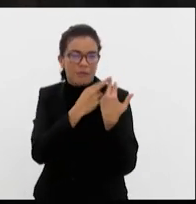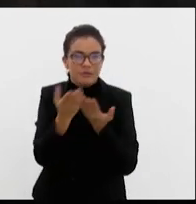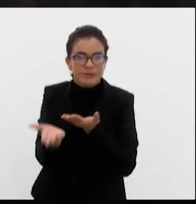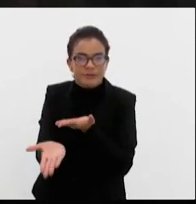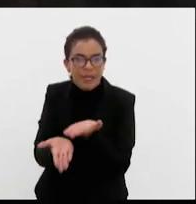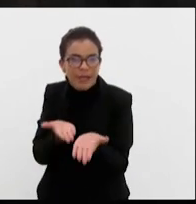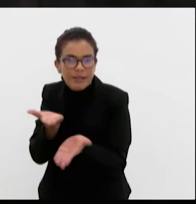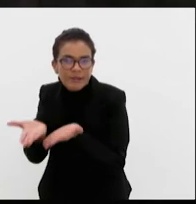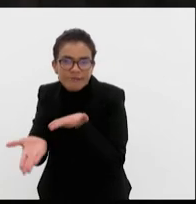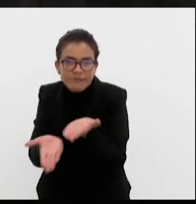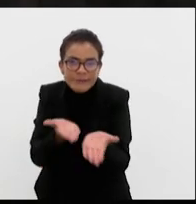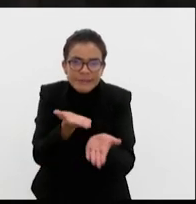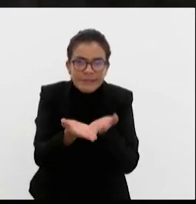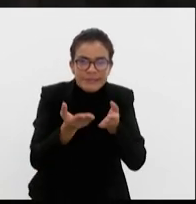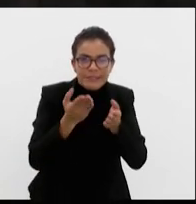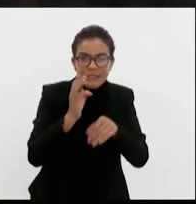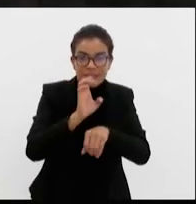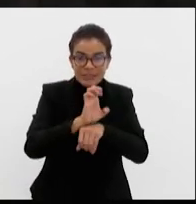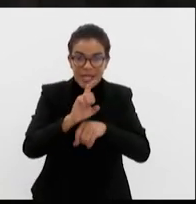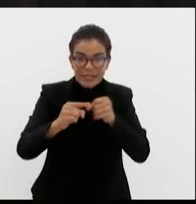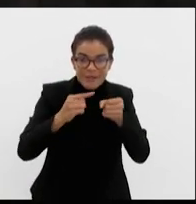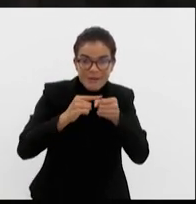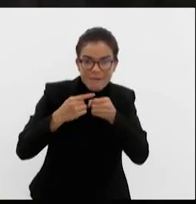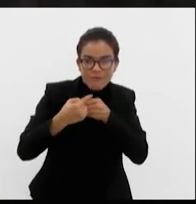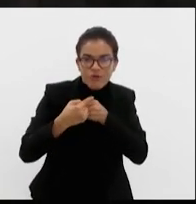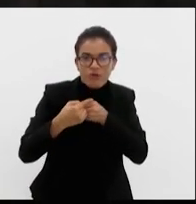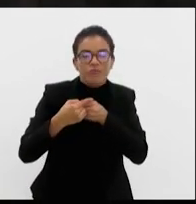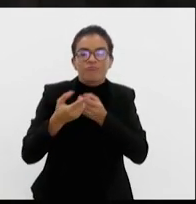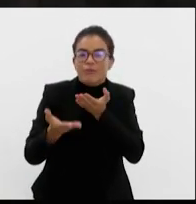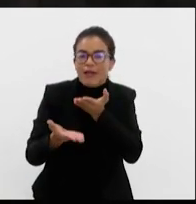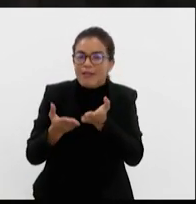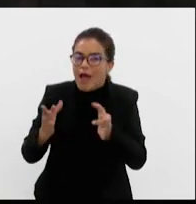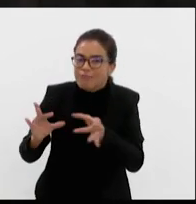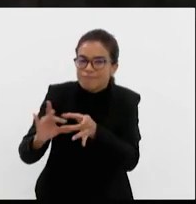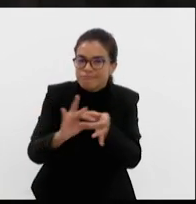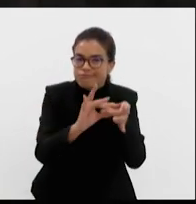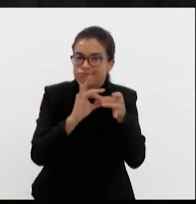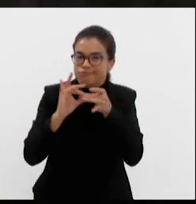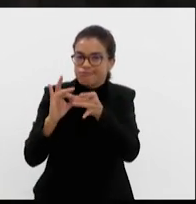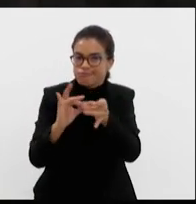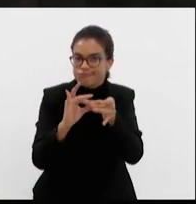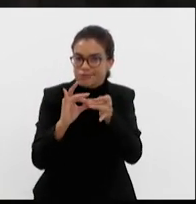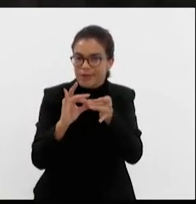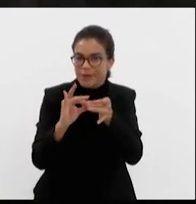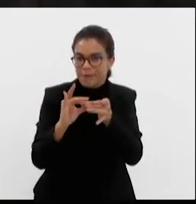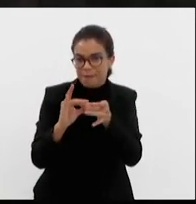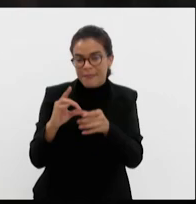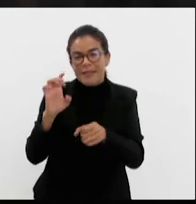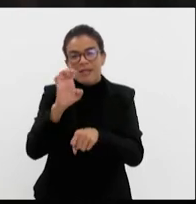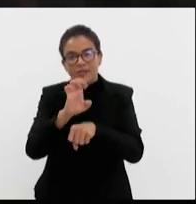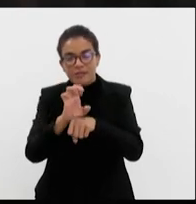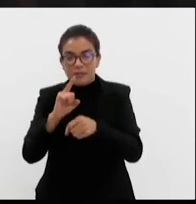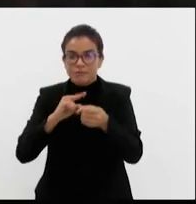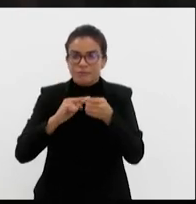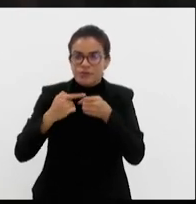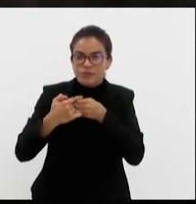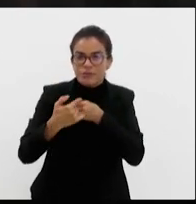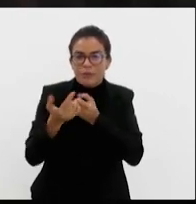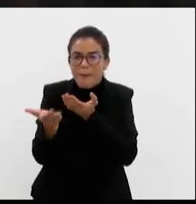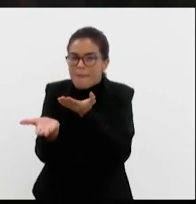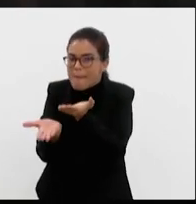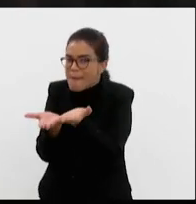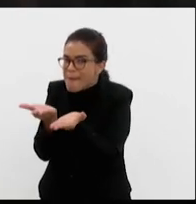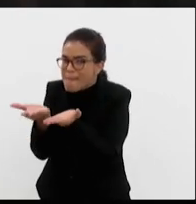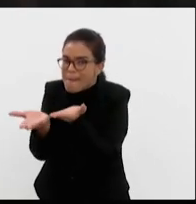municípios como fosse uma república unitária, para que estados e municípios estejam de pires na mão